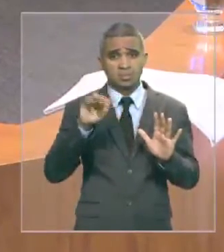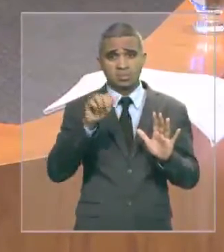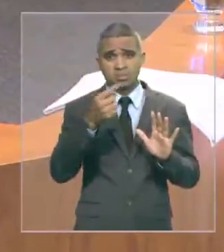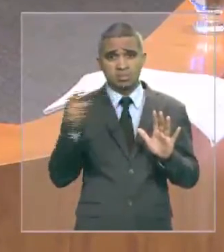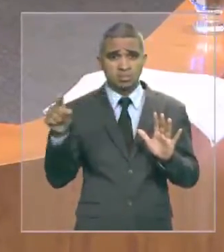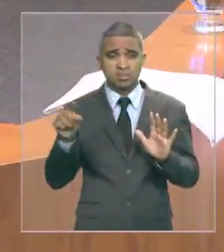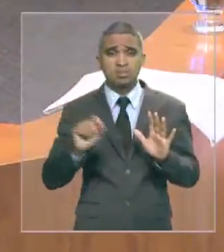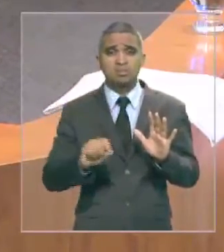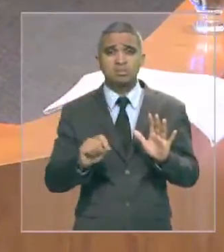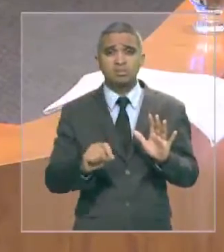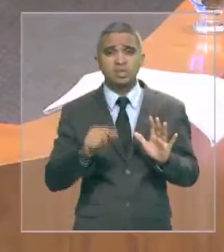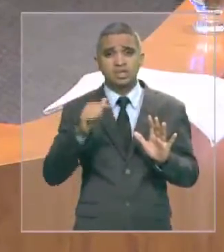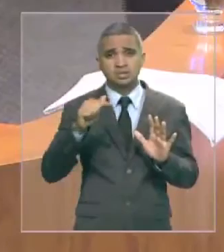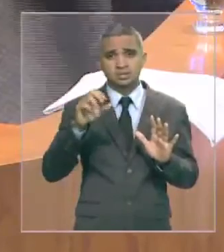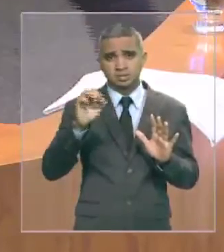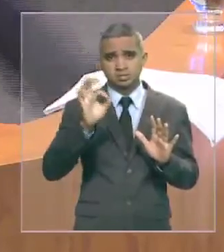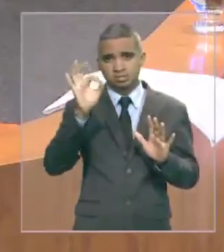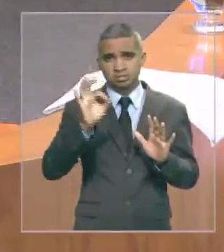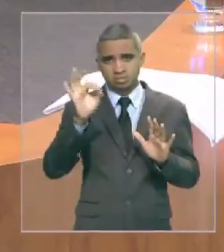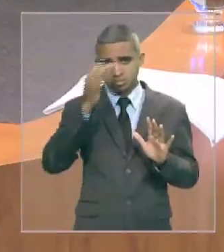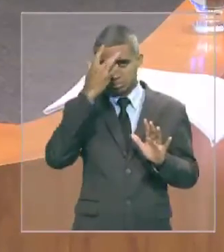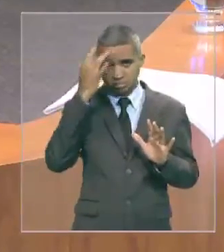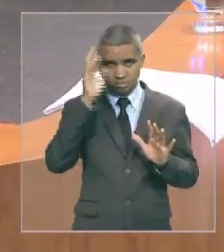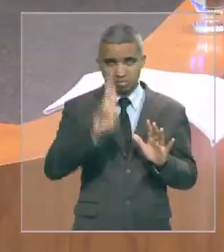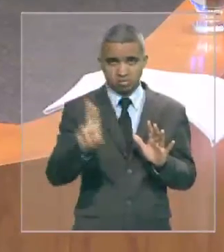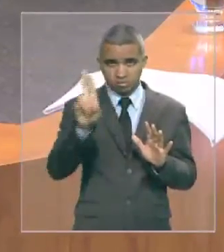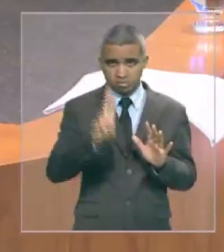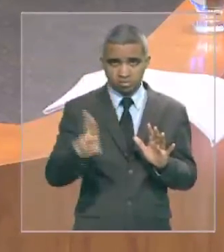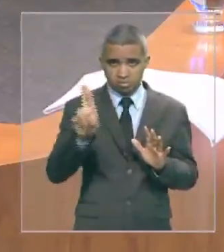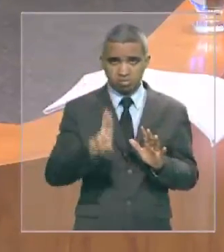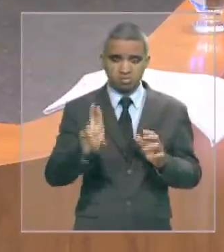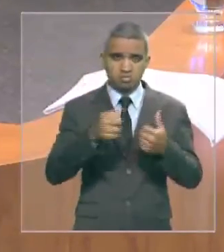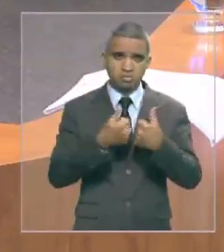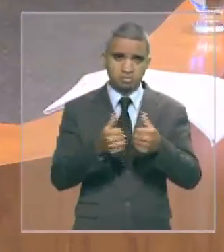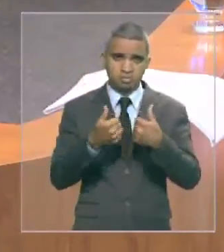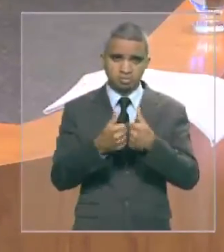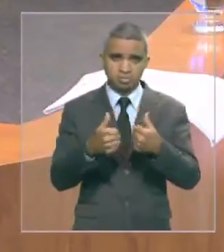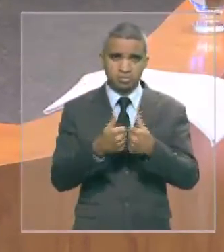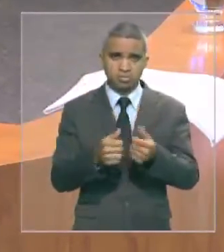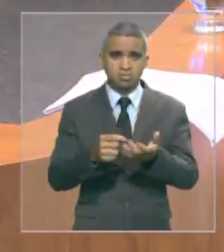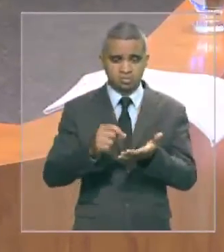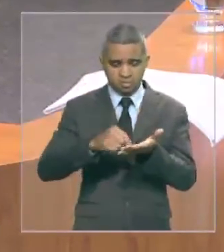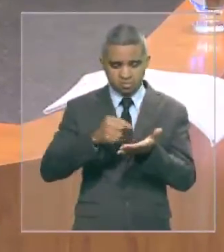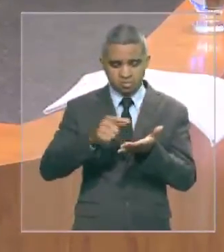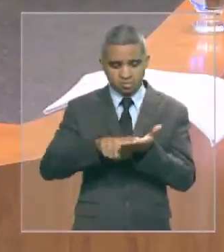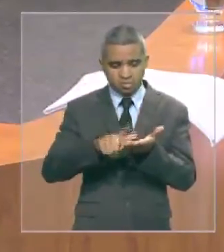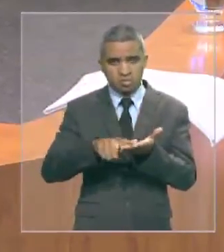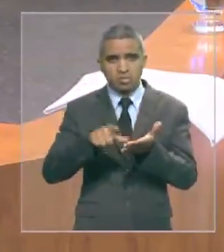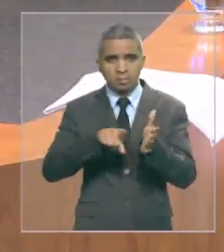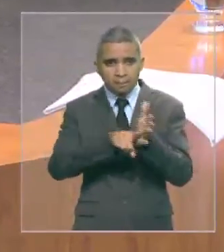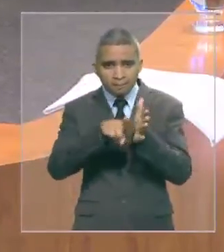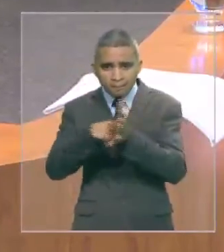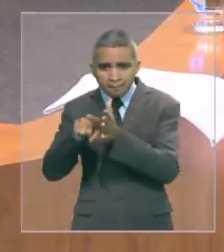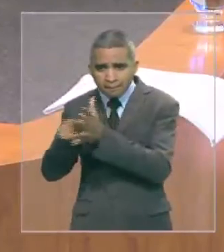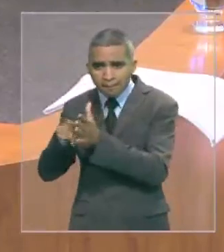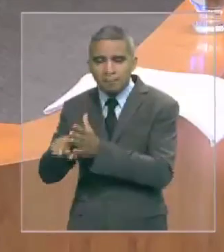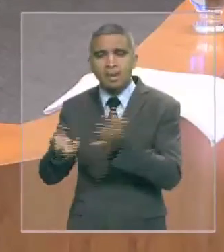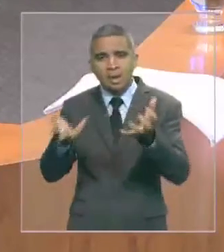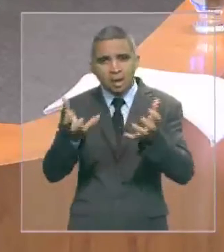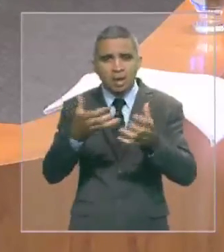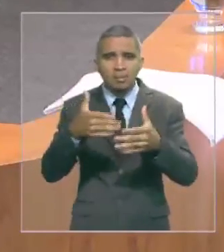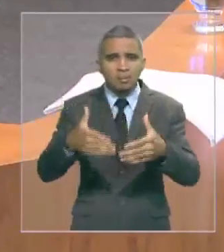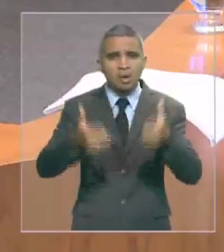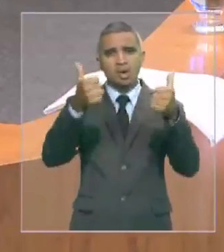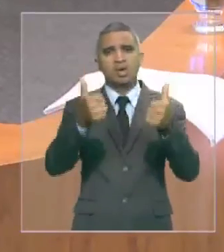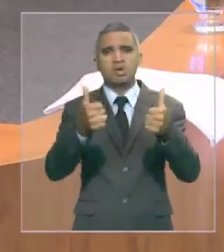esses 70% de usuários que indicaram numa pesquisa que querem um transporte melhor, que querem um transporte